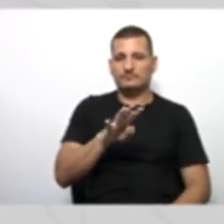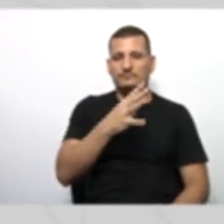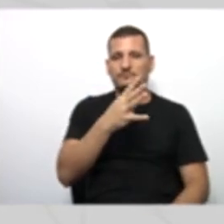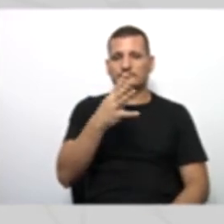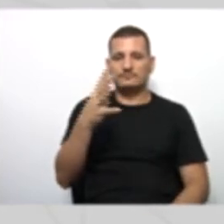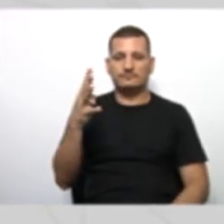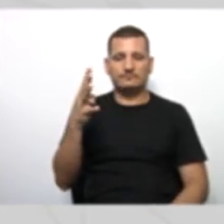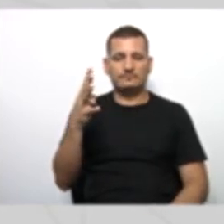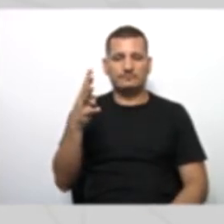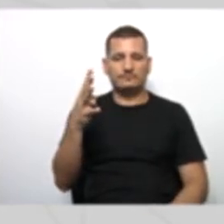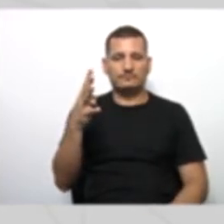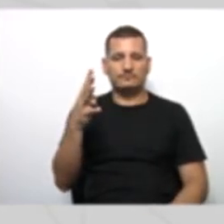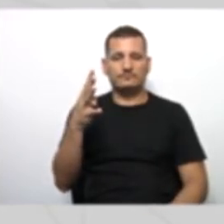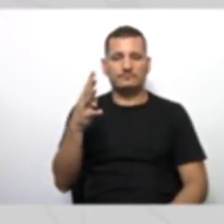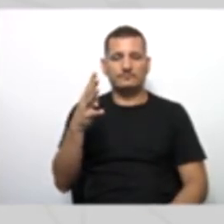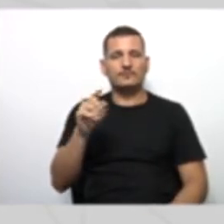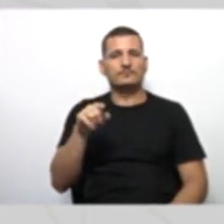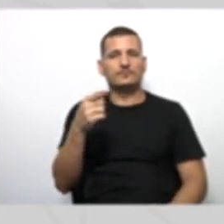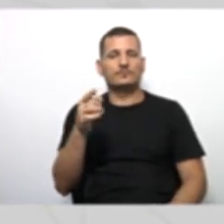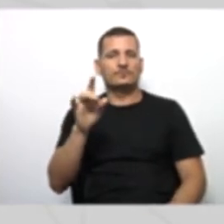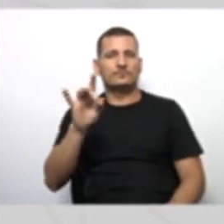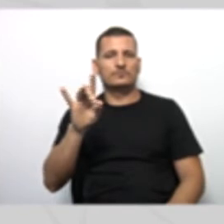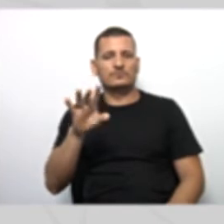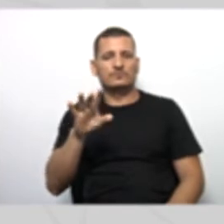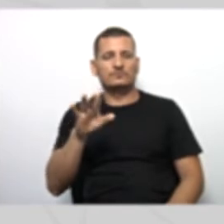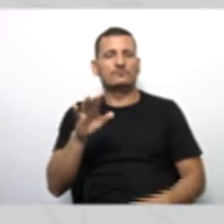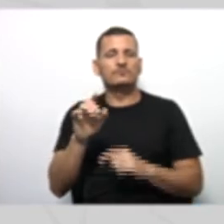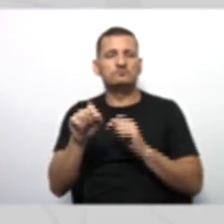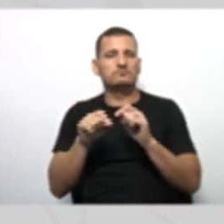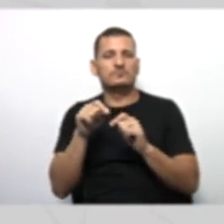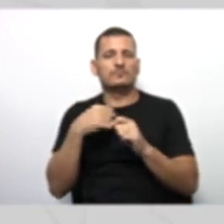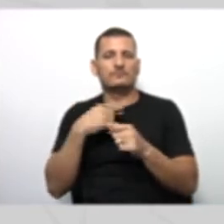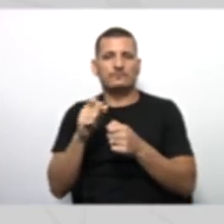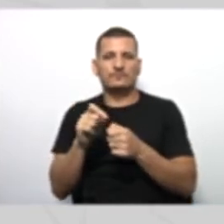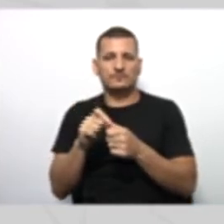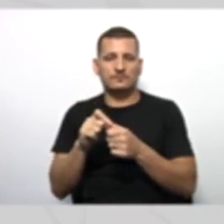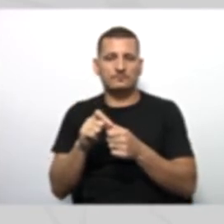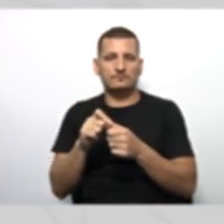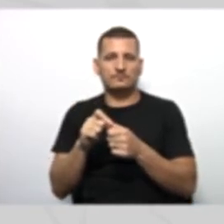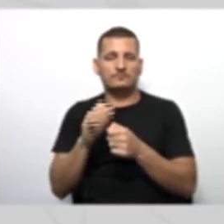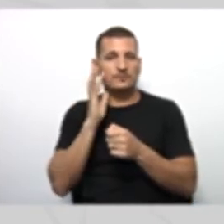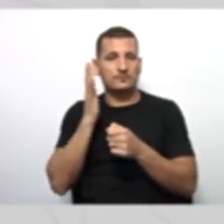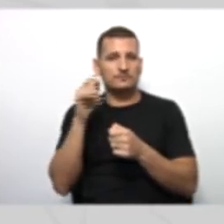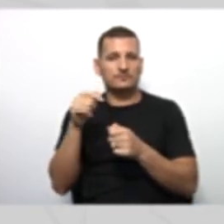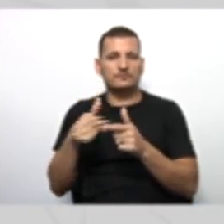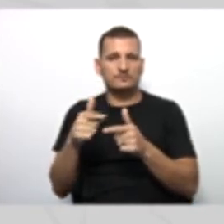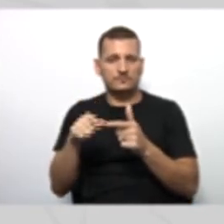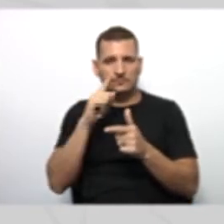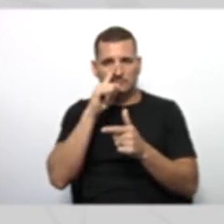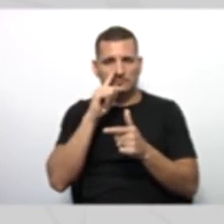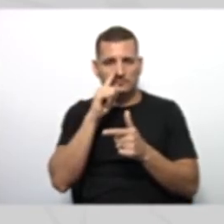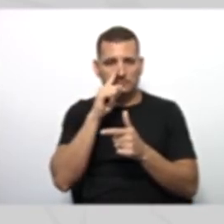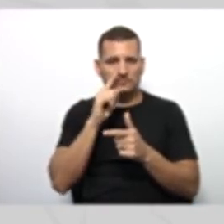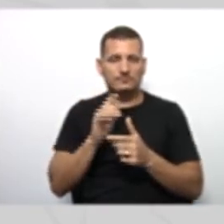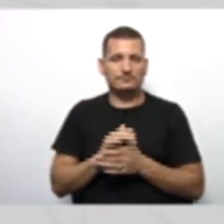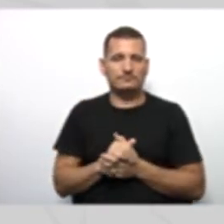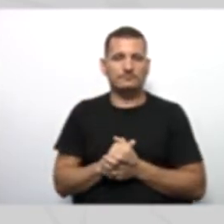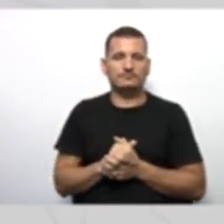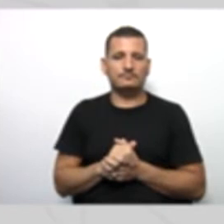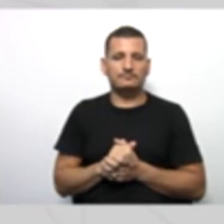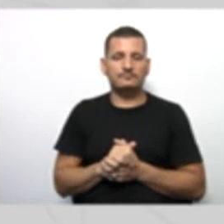Voltando aqui, gente, rapidinho, ó, se o impacto é baixo, ó, o impacto é alto,